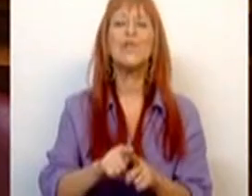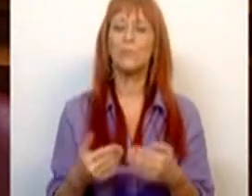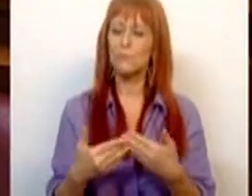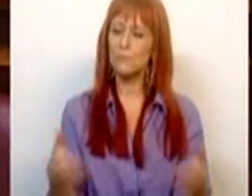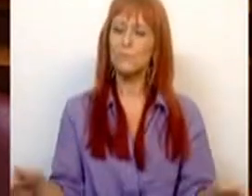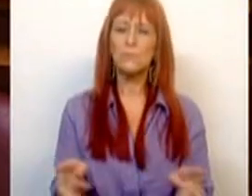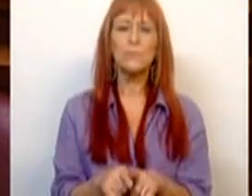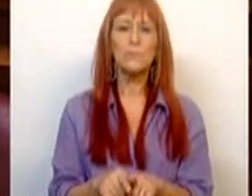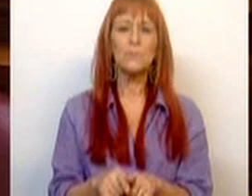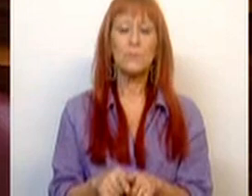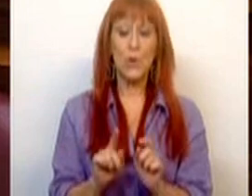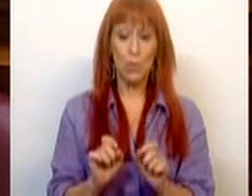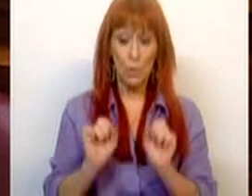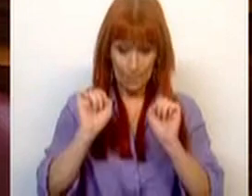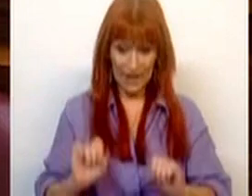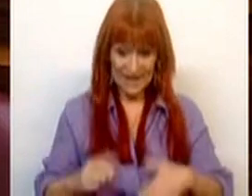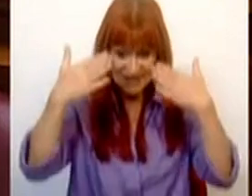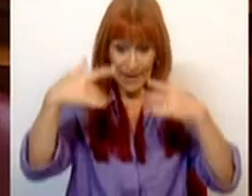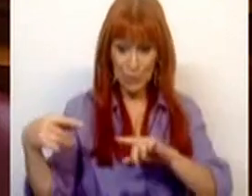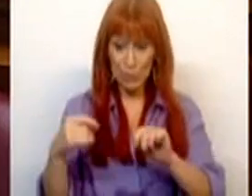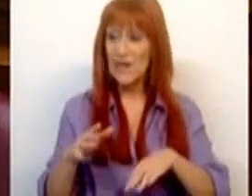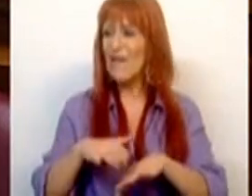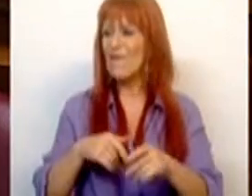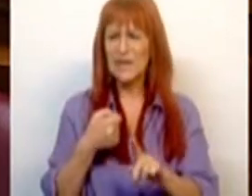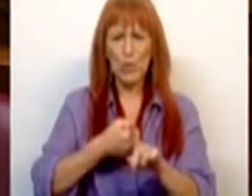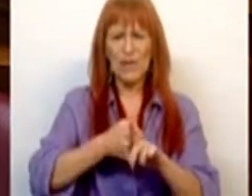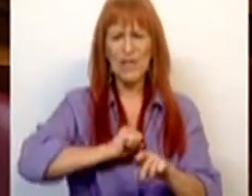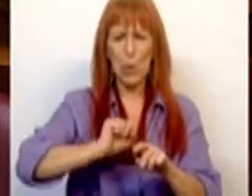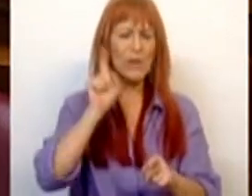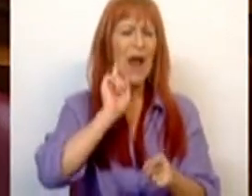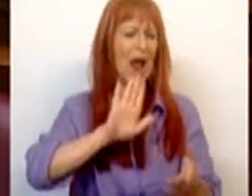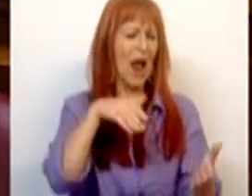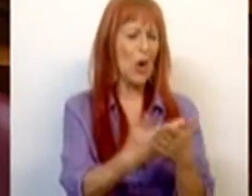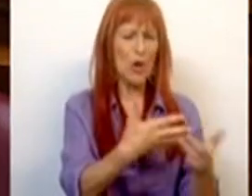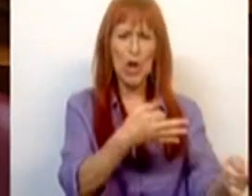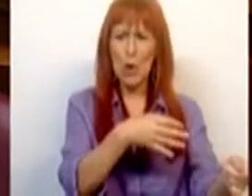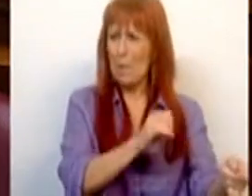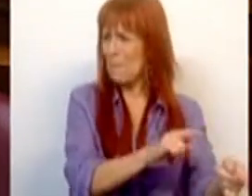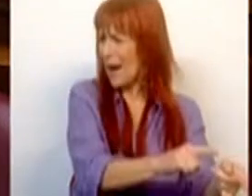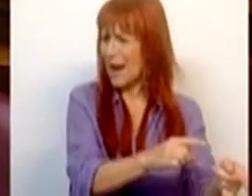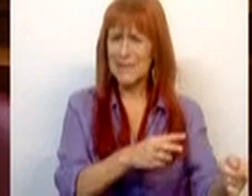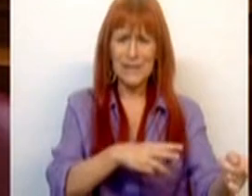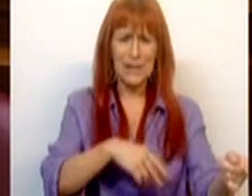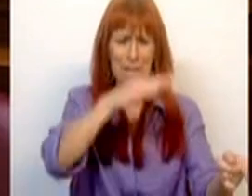inauguração, no início do seu debate, foi fazer um ataque à candidata do Partido Socialista,